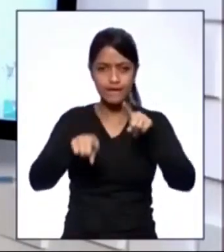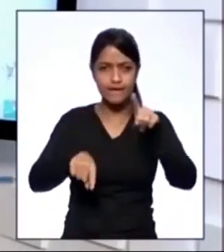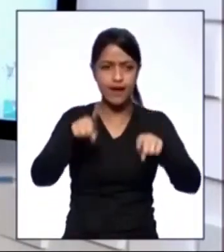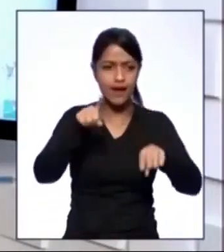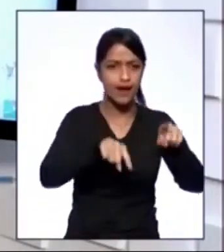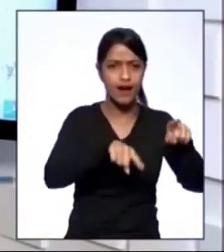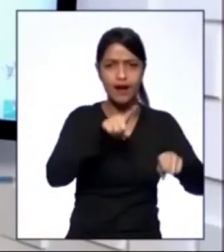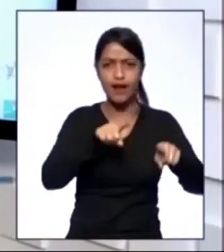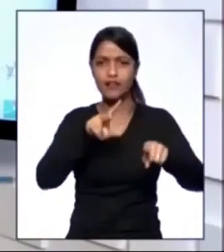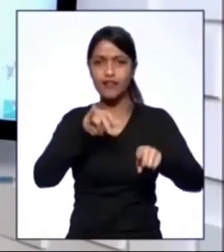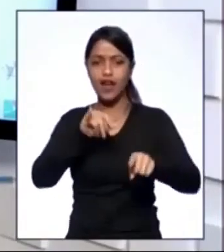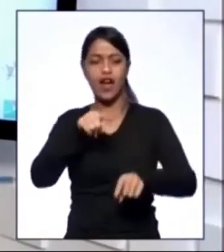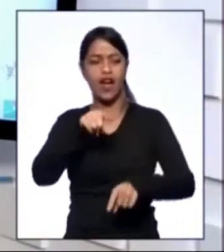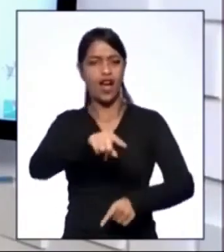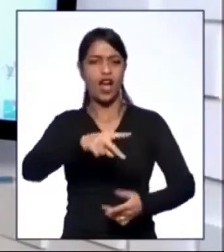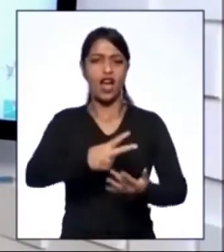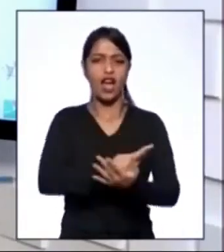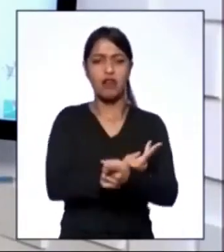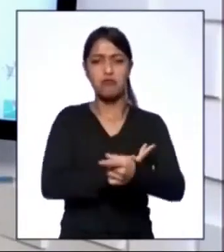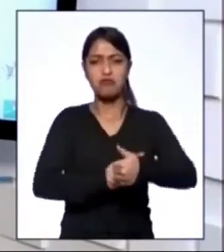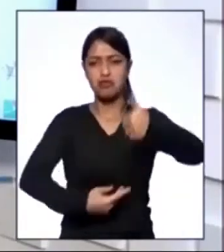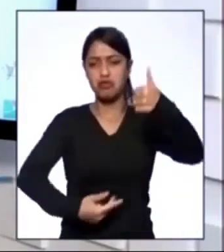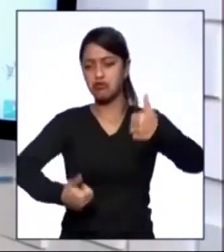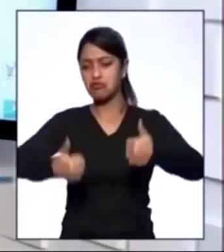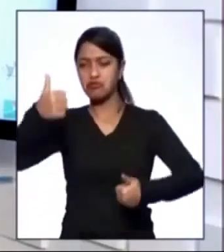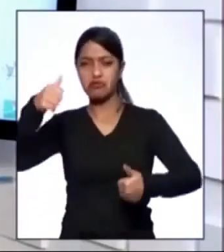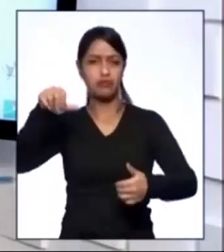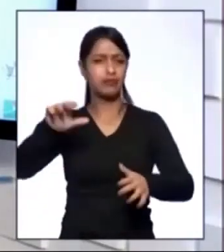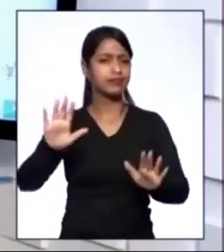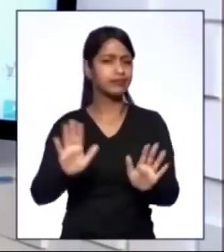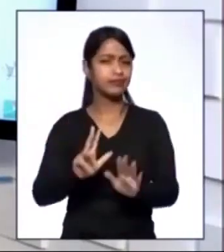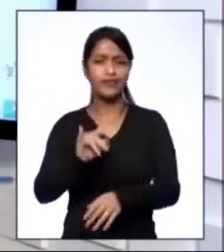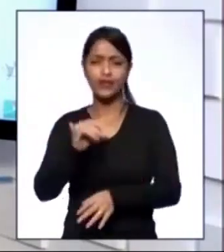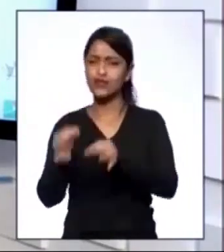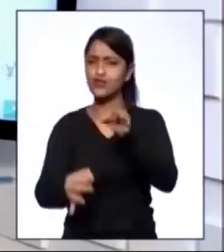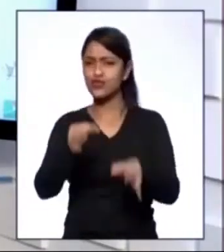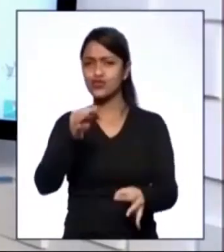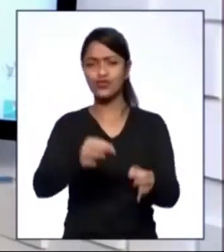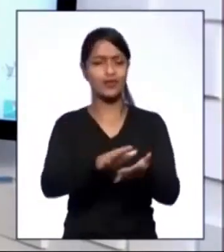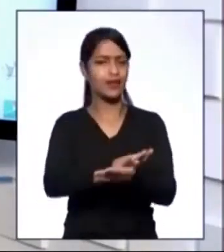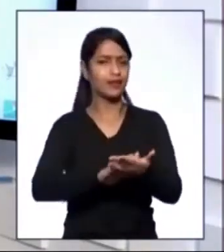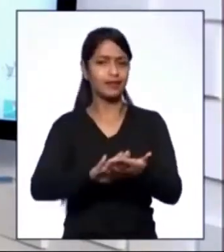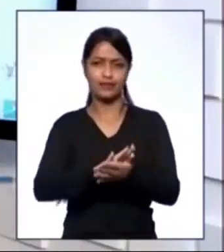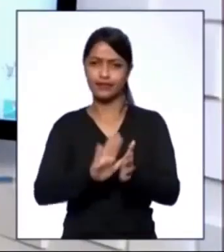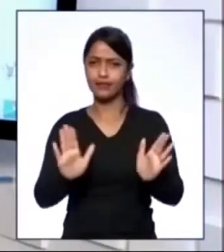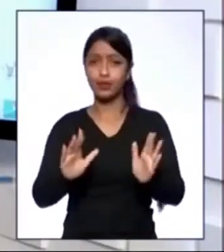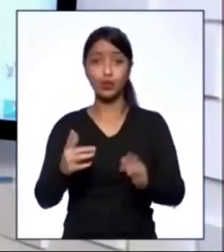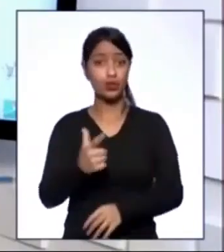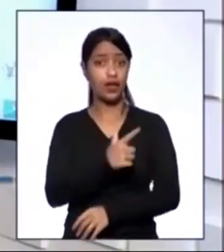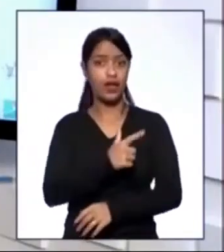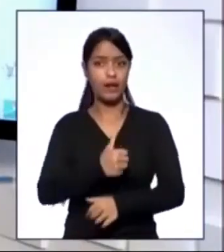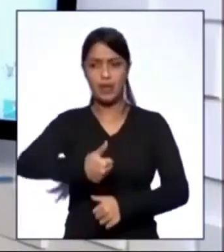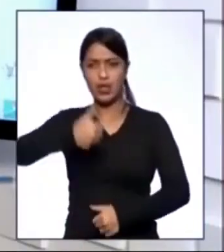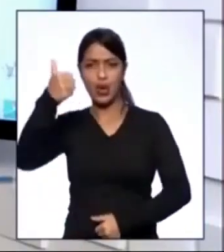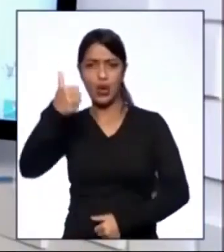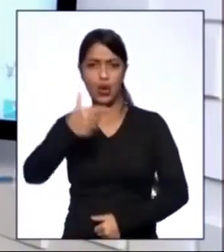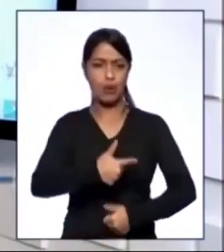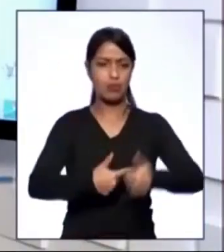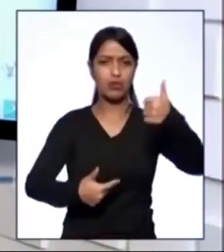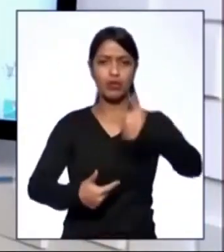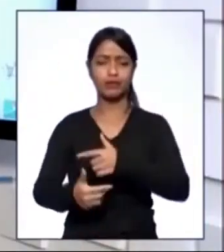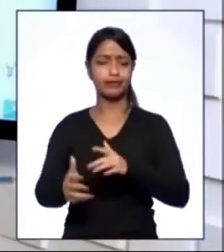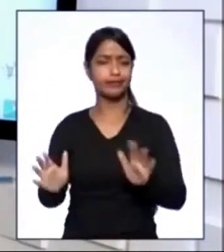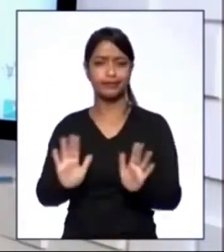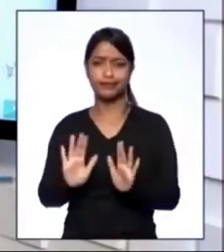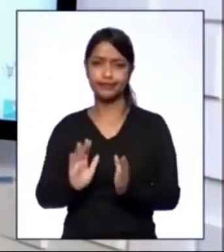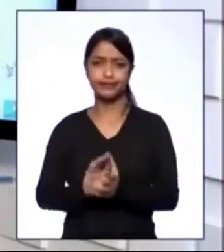julgadas nem como algo melhor ou pior. Não existe isso. Nós não vamos entender que